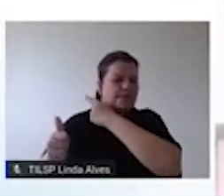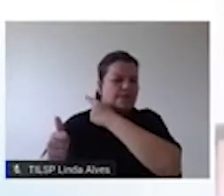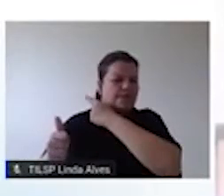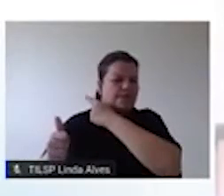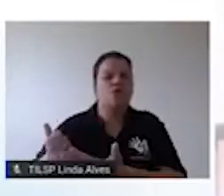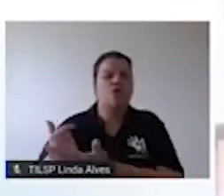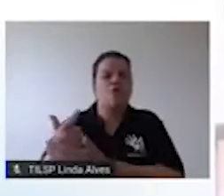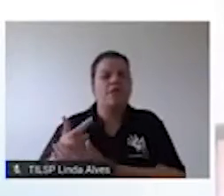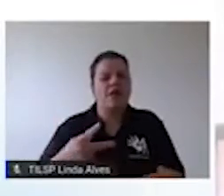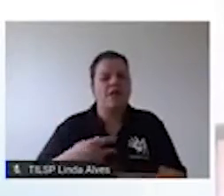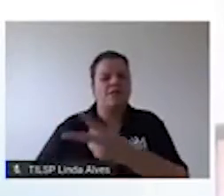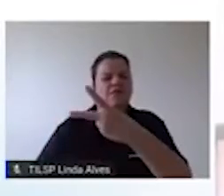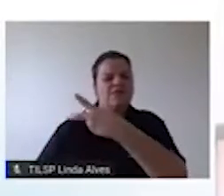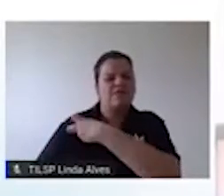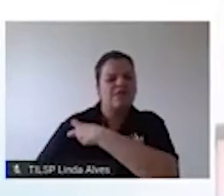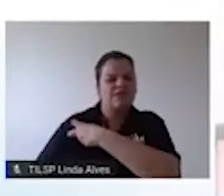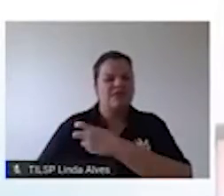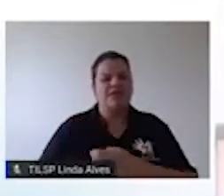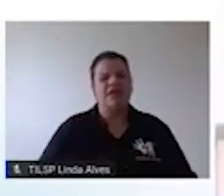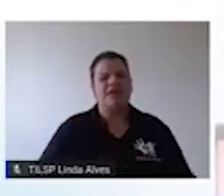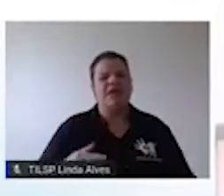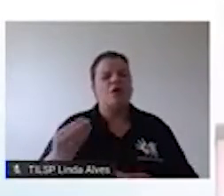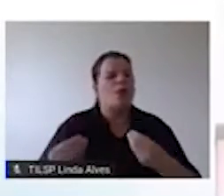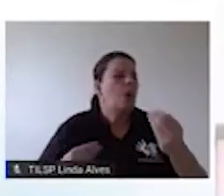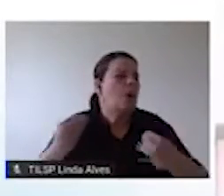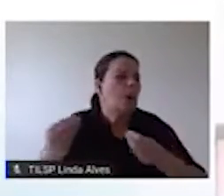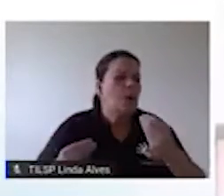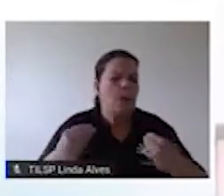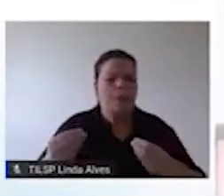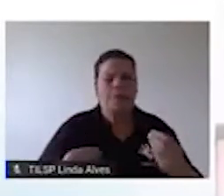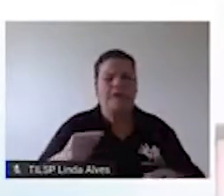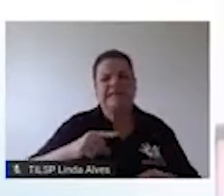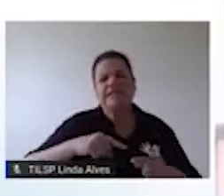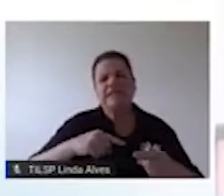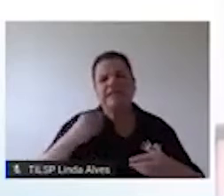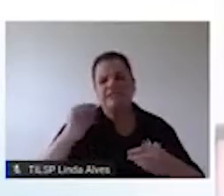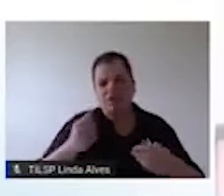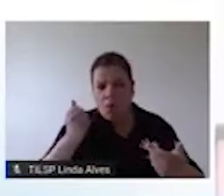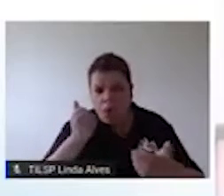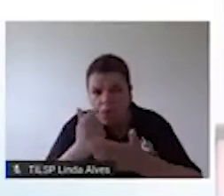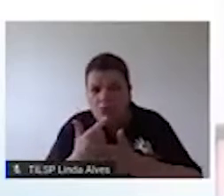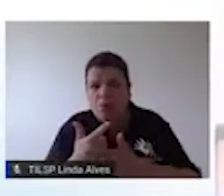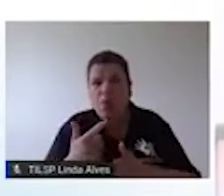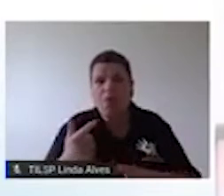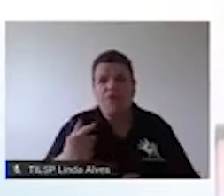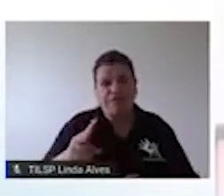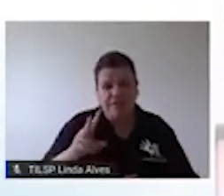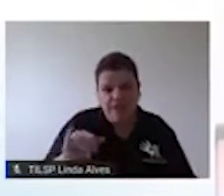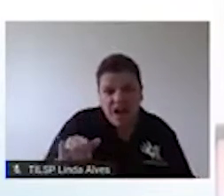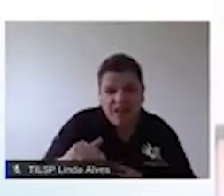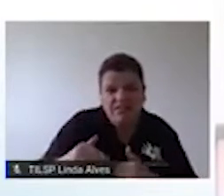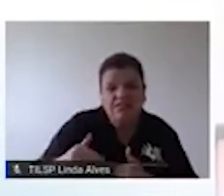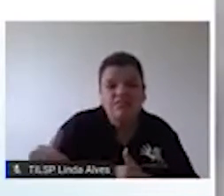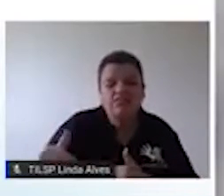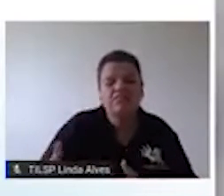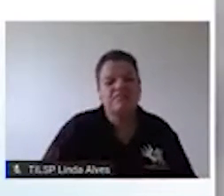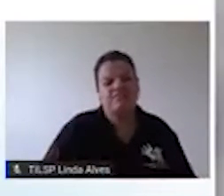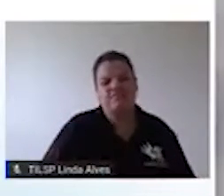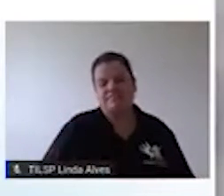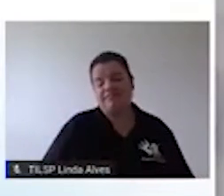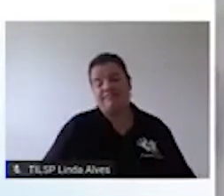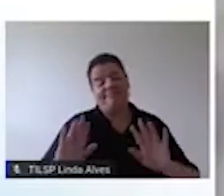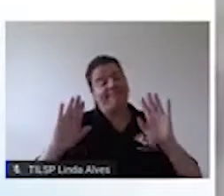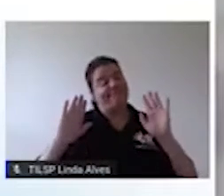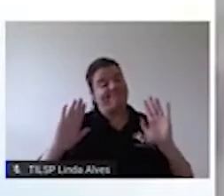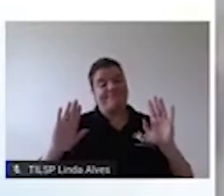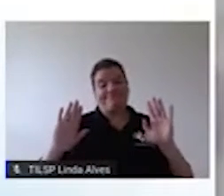de vacina, o senhor sabe em que nível que ela está? Está próximo de sair? Não, veja